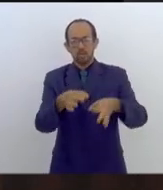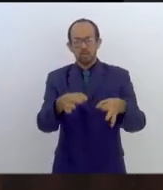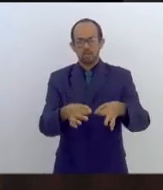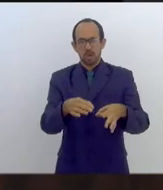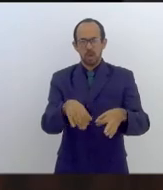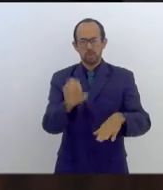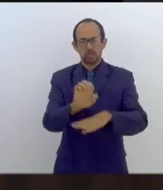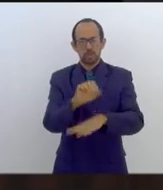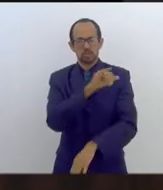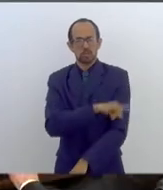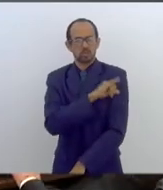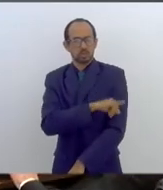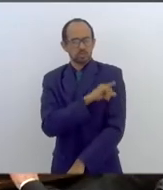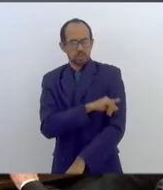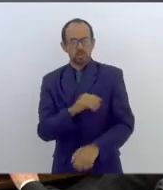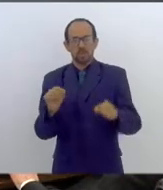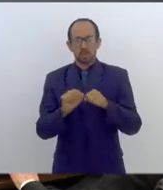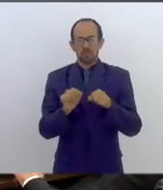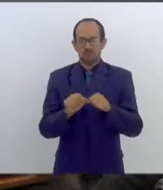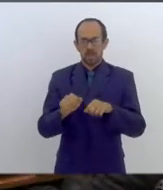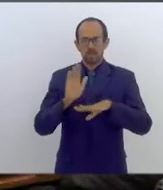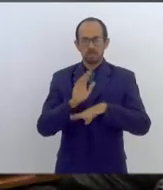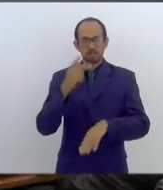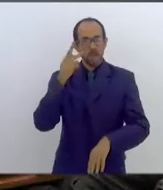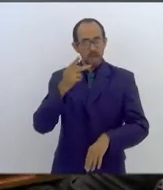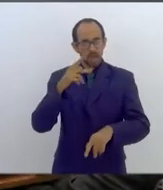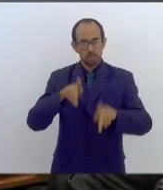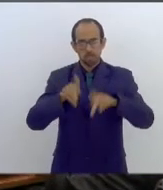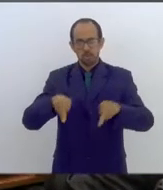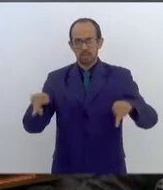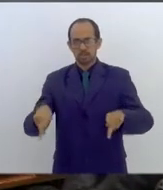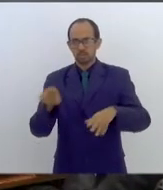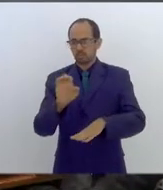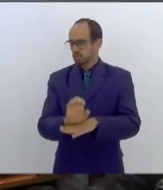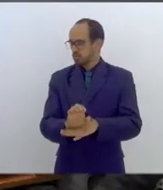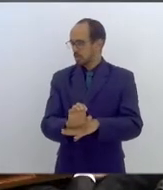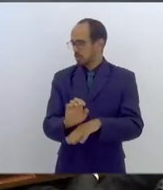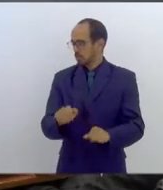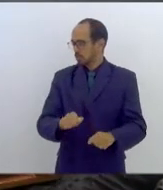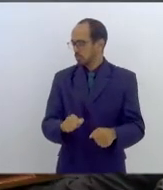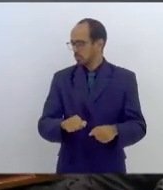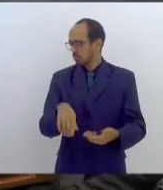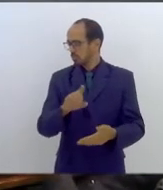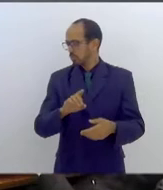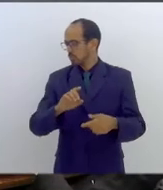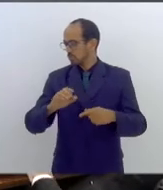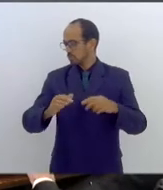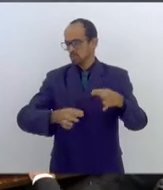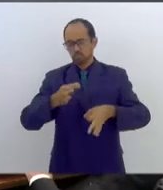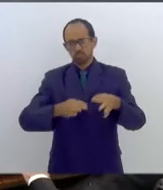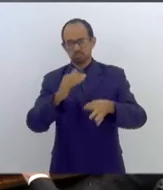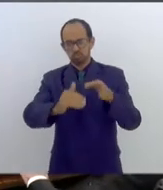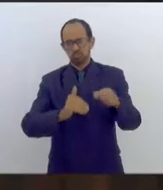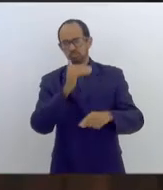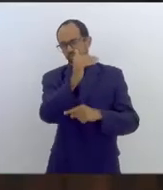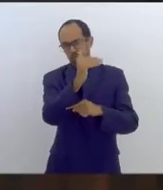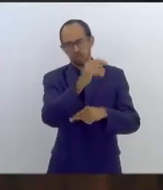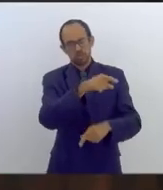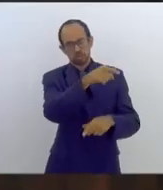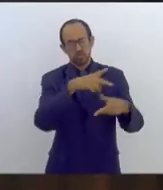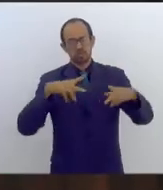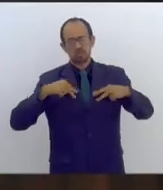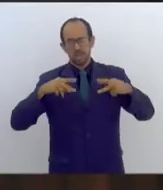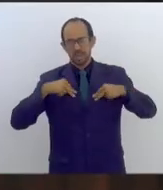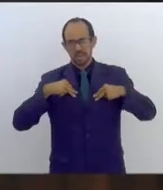pelo que tem feito por nossa população e pelo Estado Desembargador Ricardo Pereira o senhor é merecedor desta medalha maior